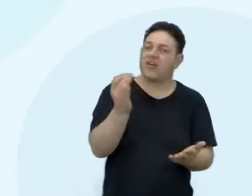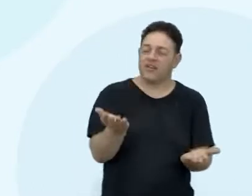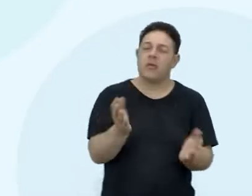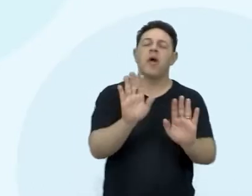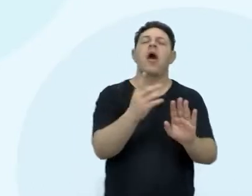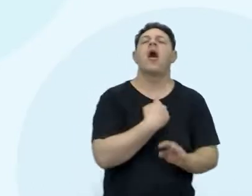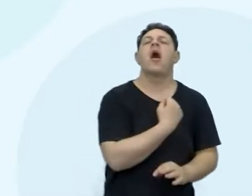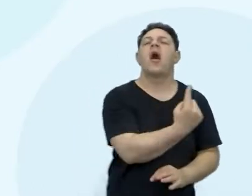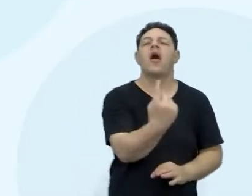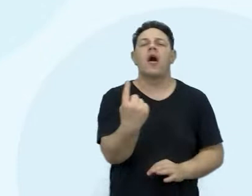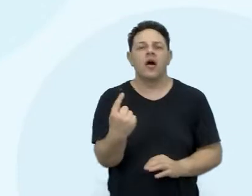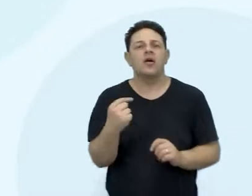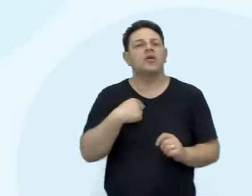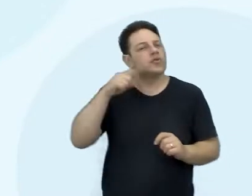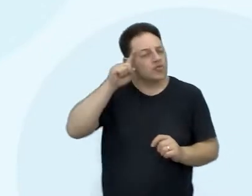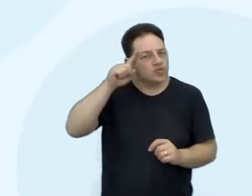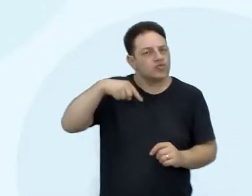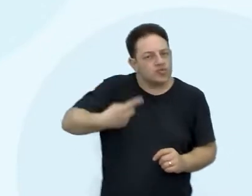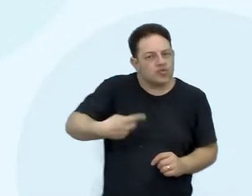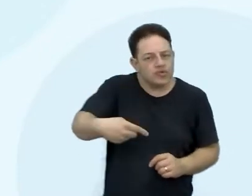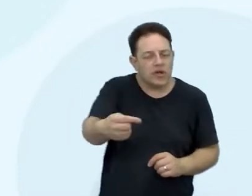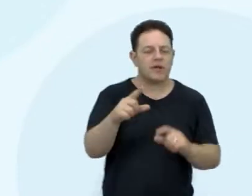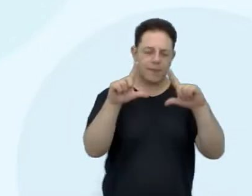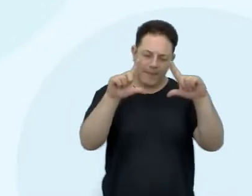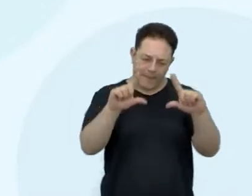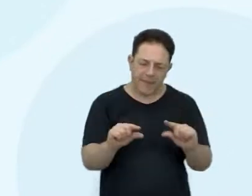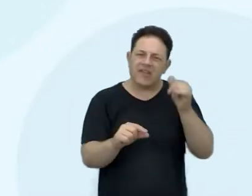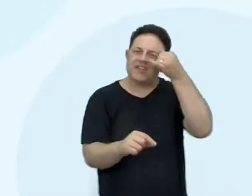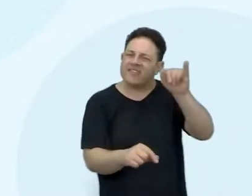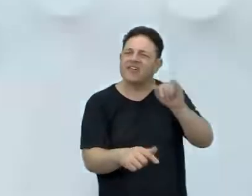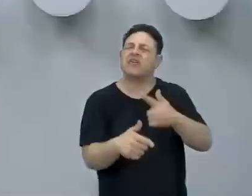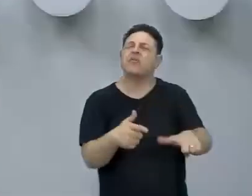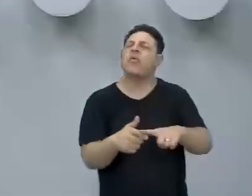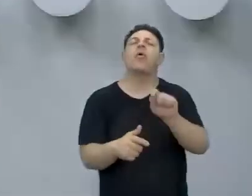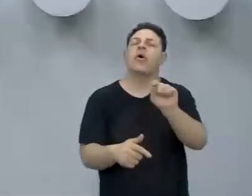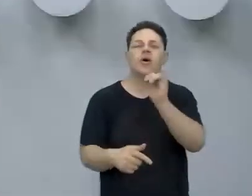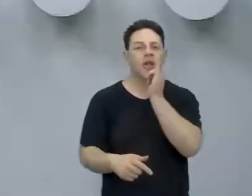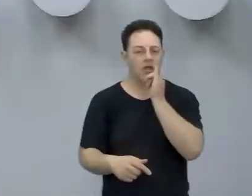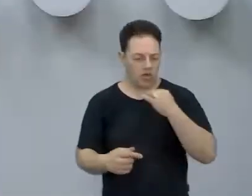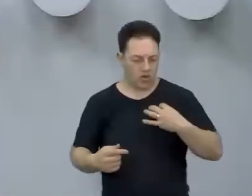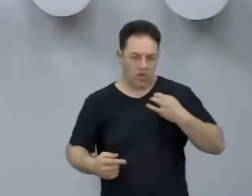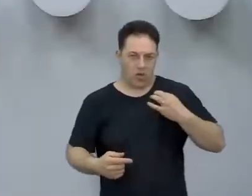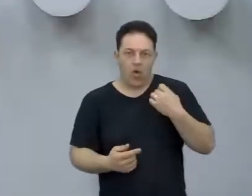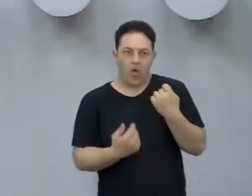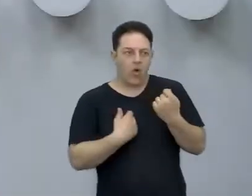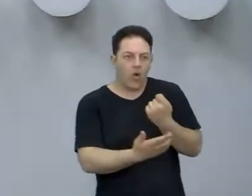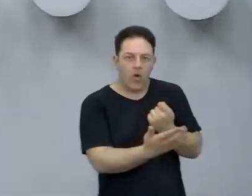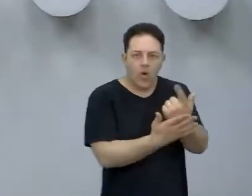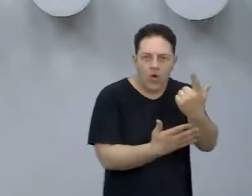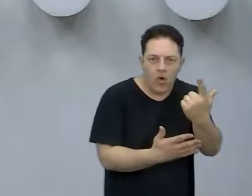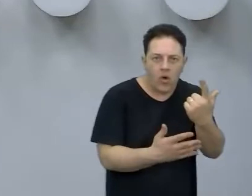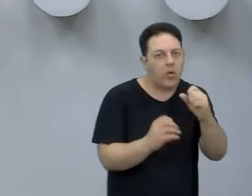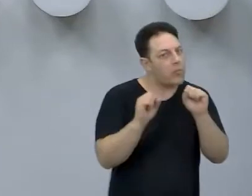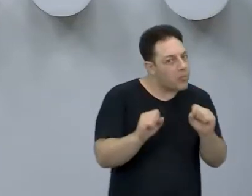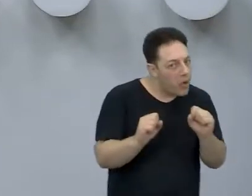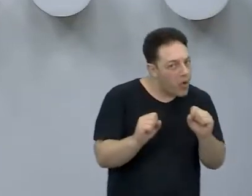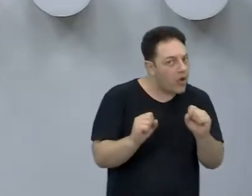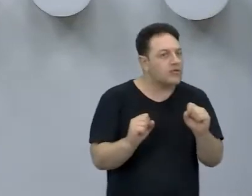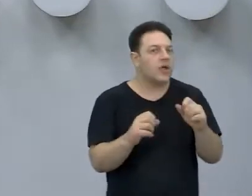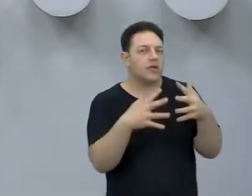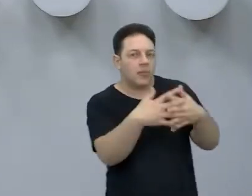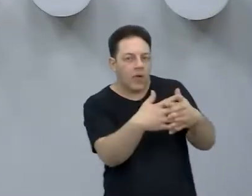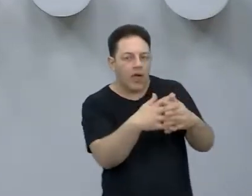dia, pode fazer aí para minimizar esses problemas? Será que a roupa que eu compro tem influência nisso,